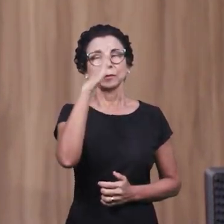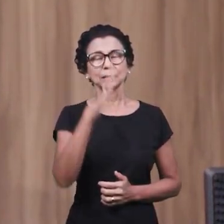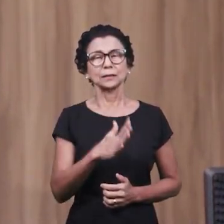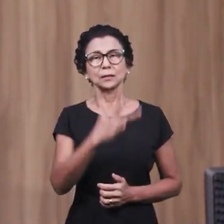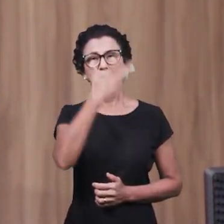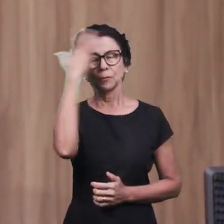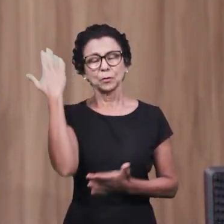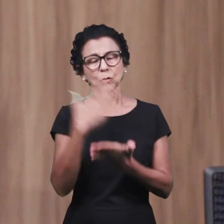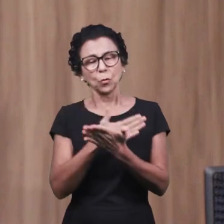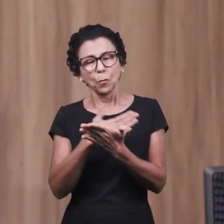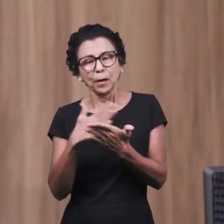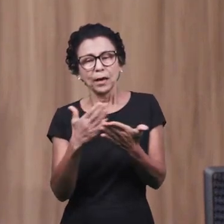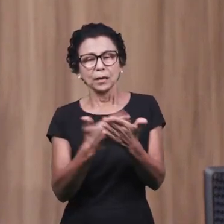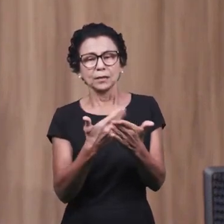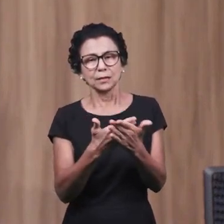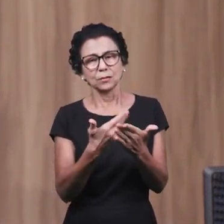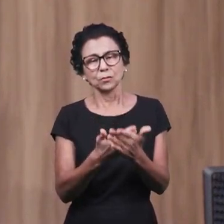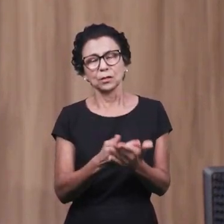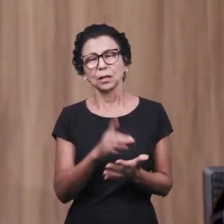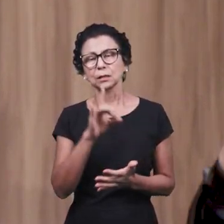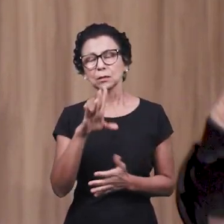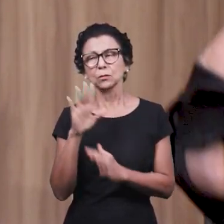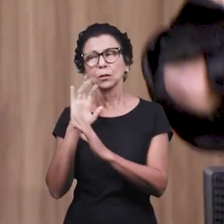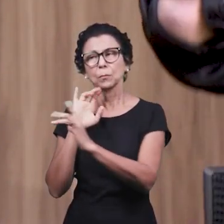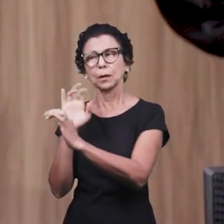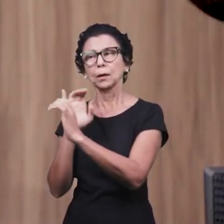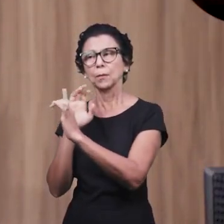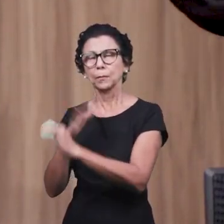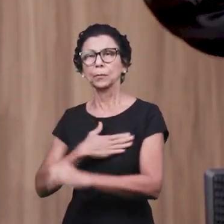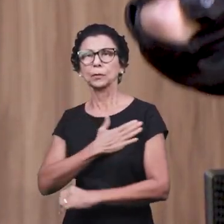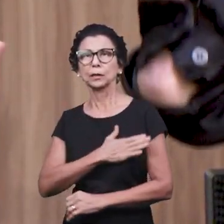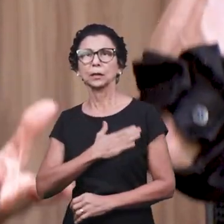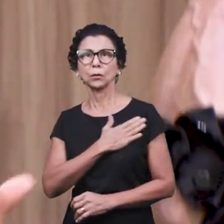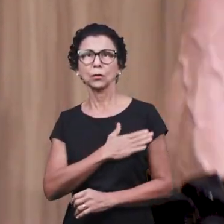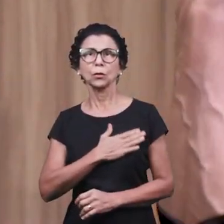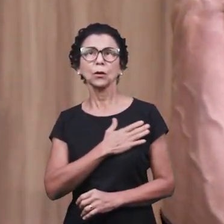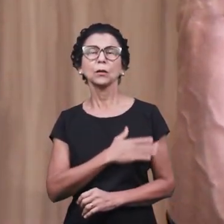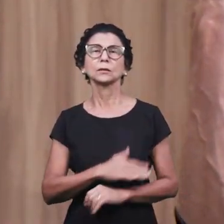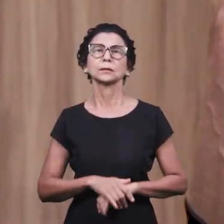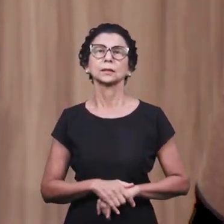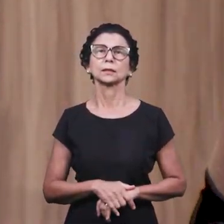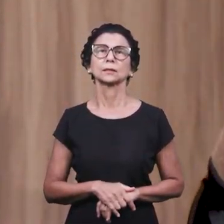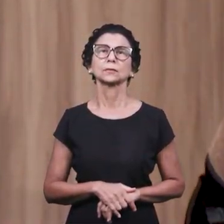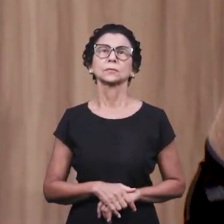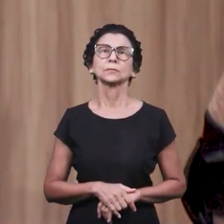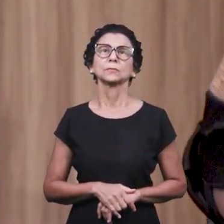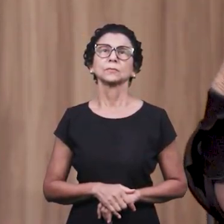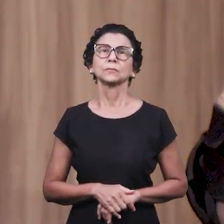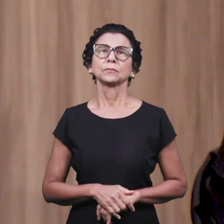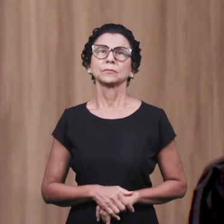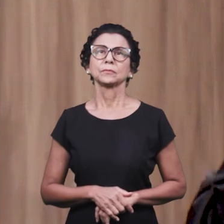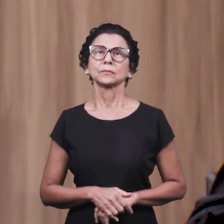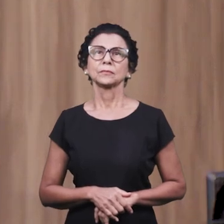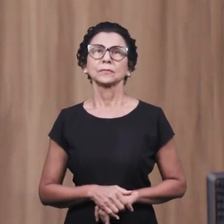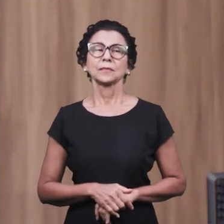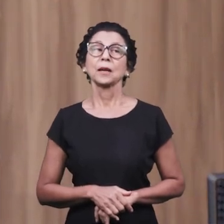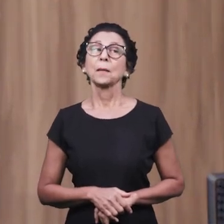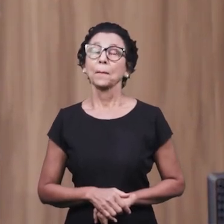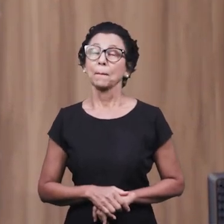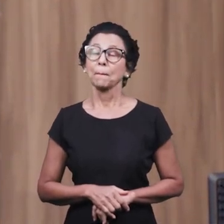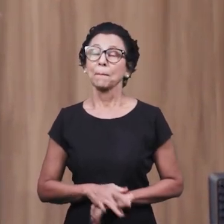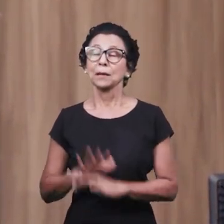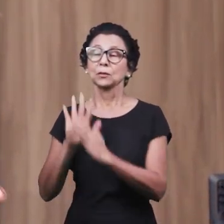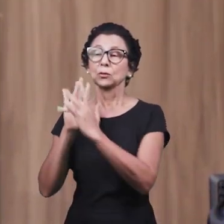só toca flauta, assim, pelo prazer, vamos colocar, né? Que seria pra tocar pra igreja, não levo isso como profissão. Mas tocar de uma forma séria, de ter